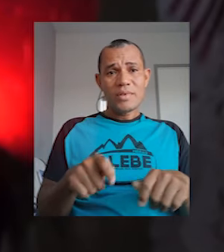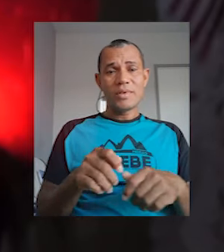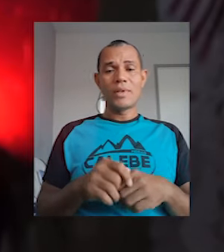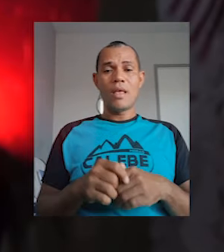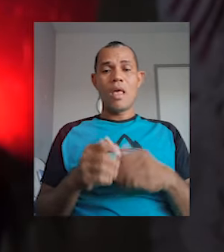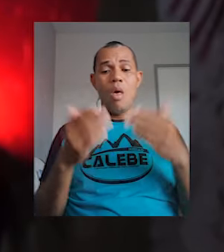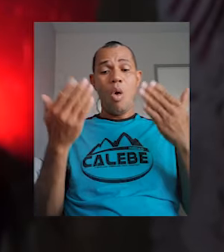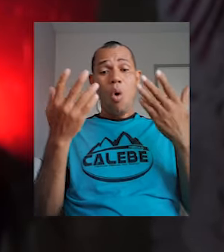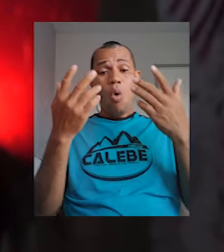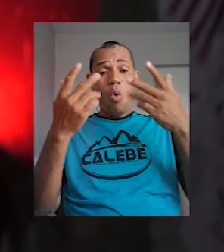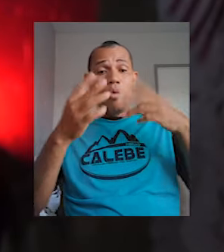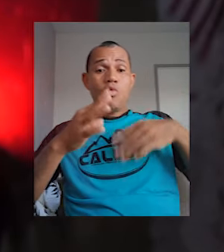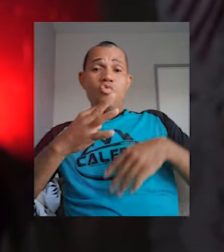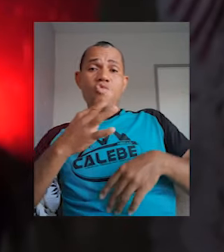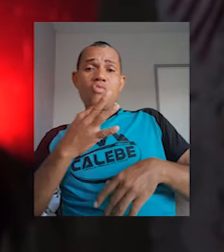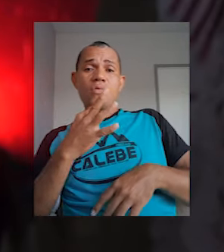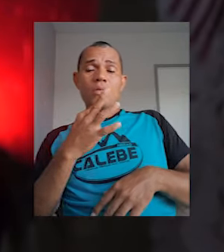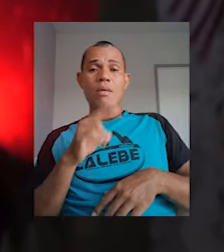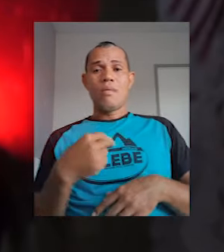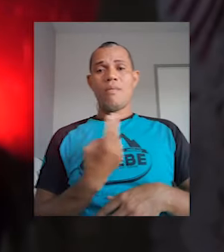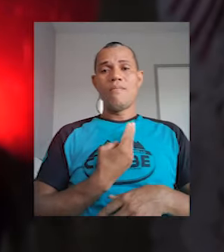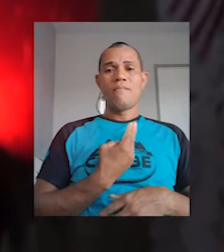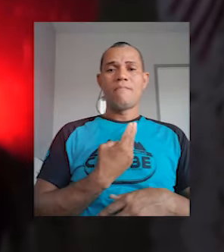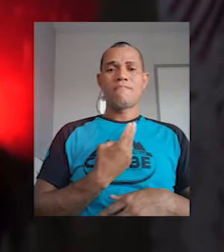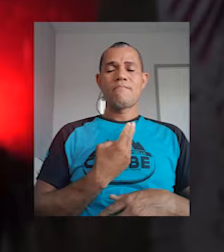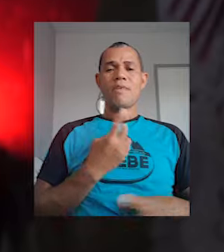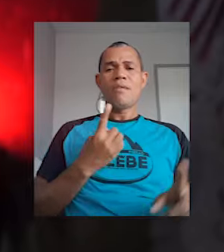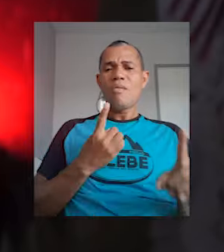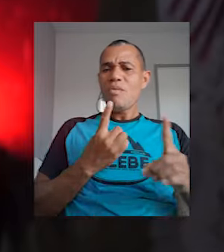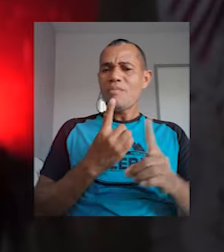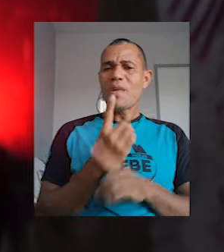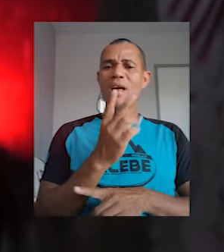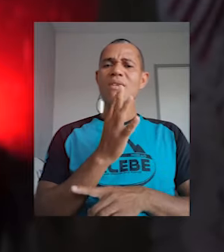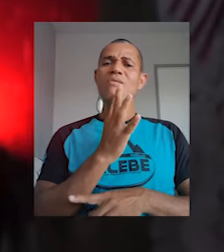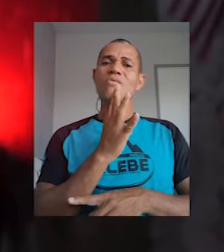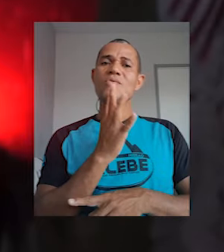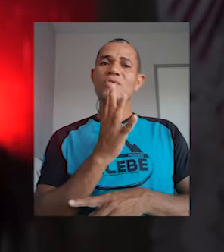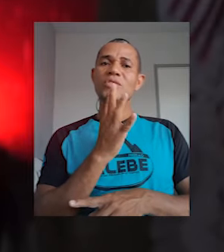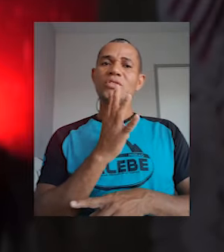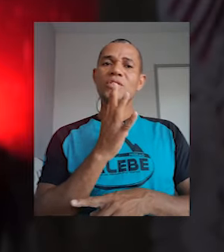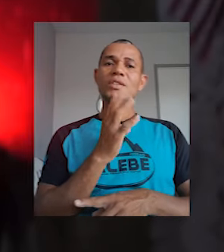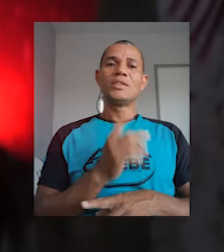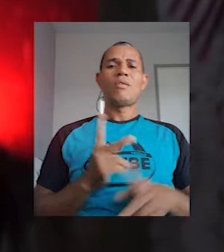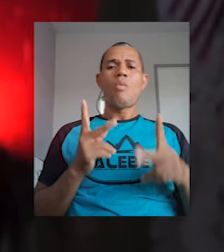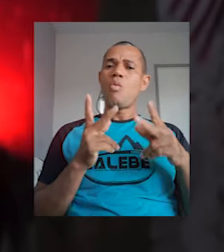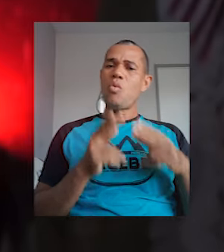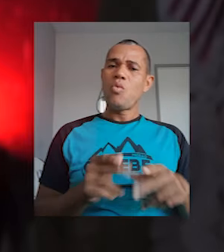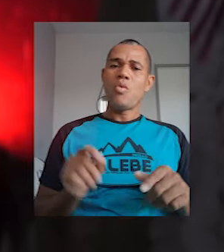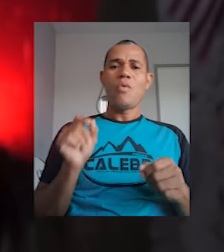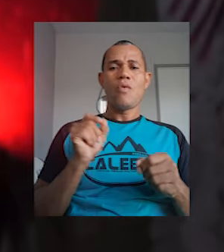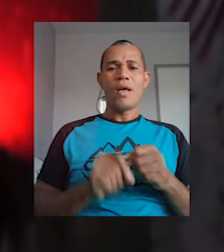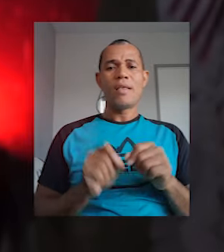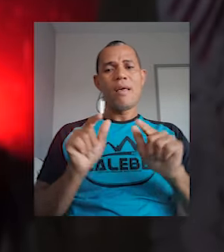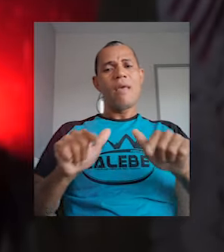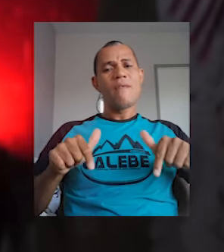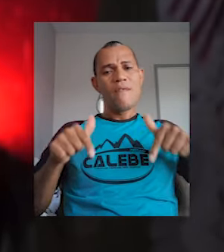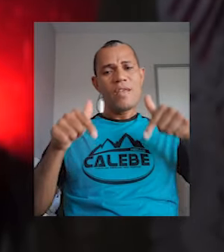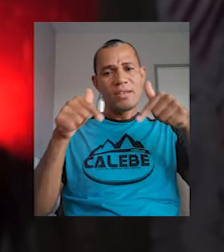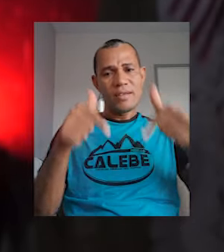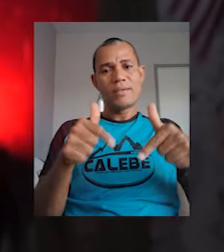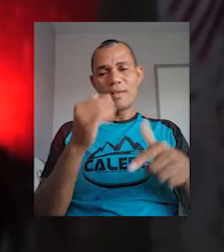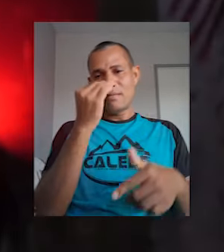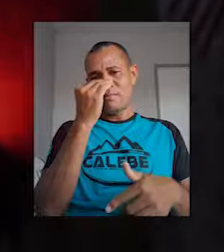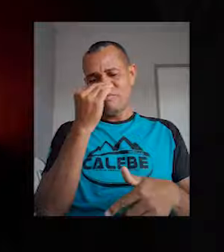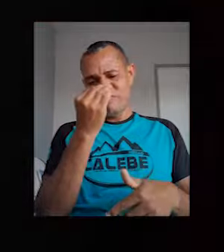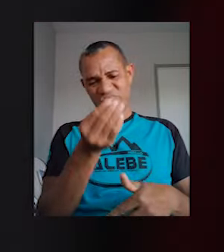precisa nos autoconhecer, nos encontrar, nos reconhecer para depois, só assim, fazer um trabalho